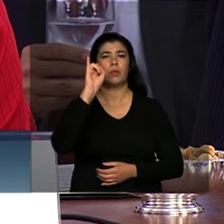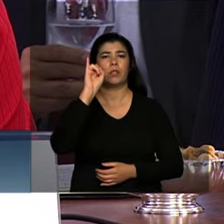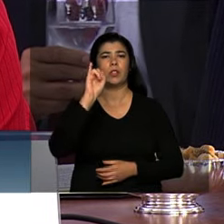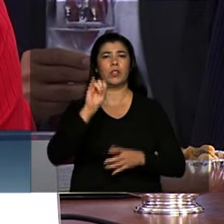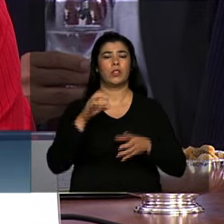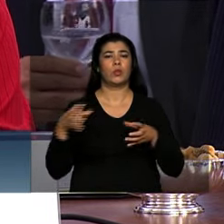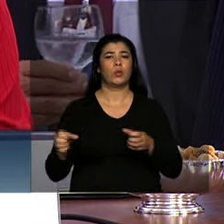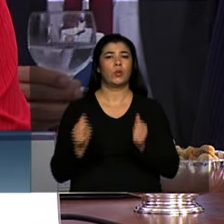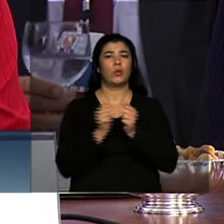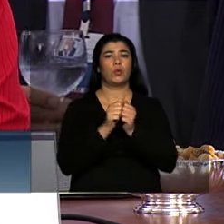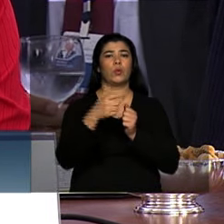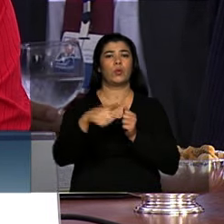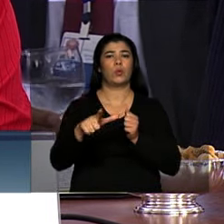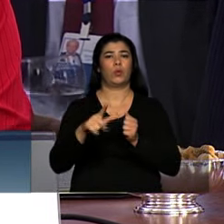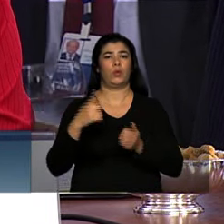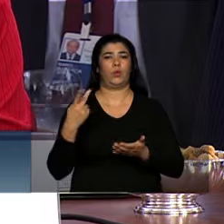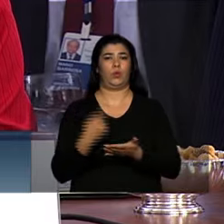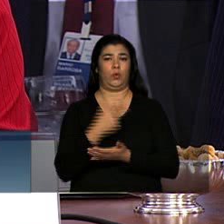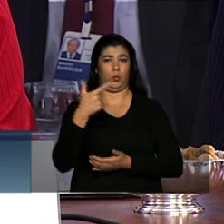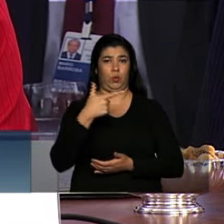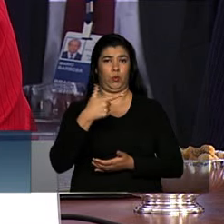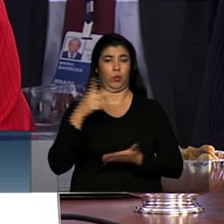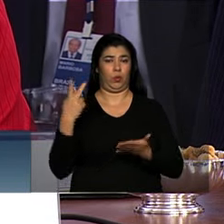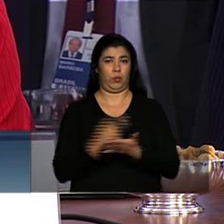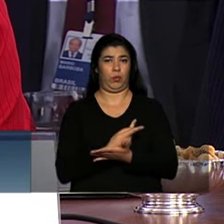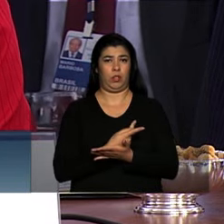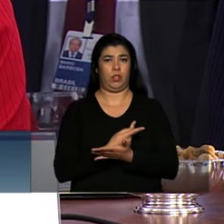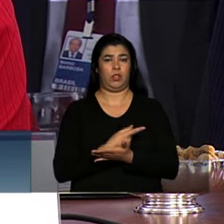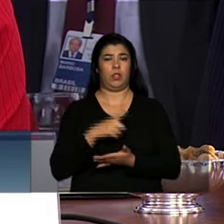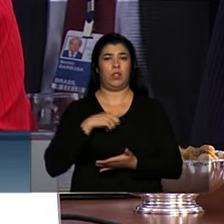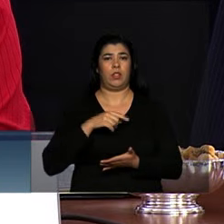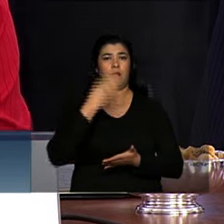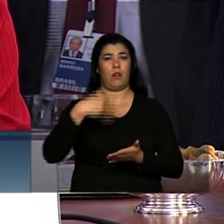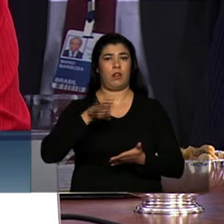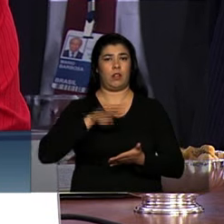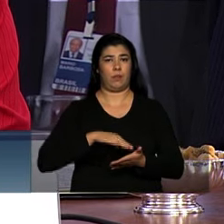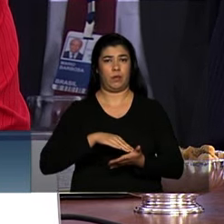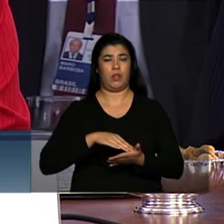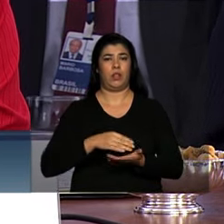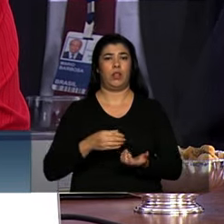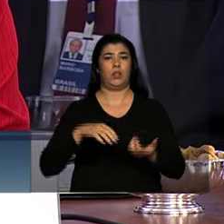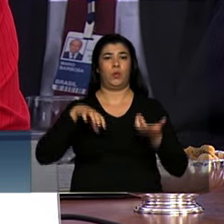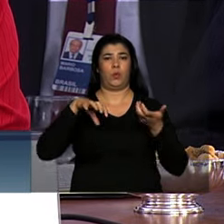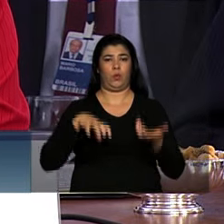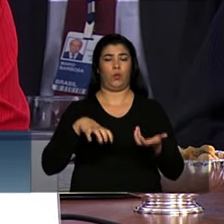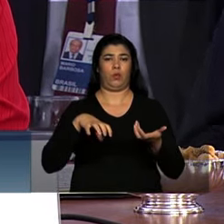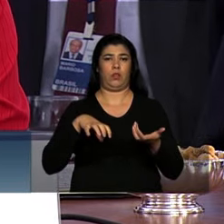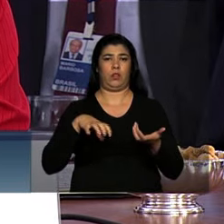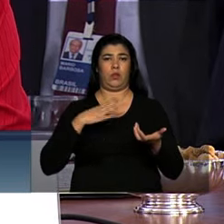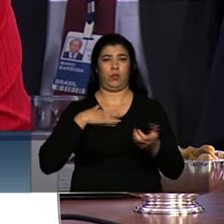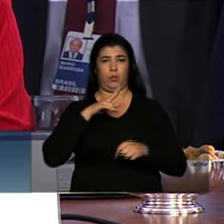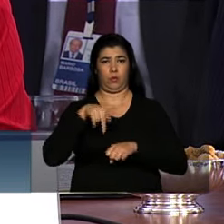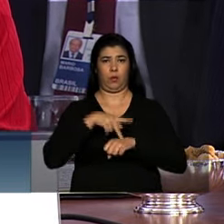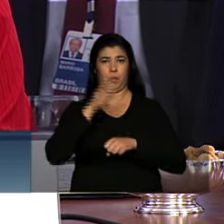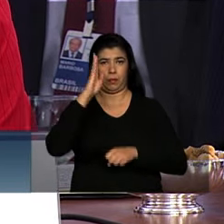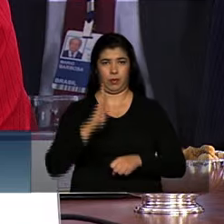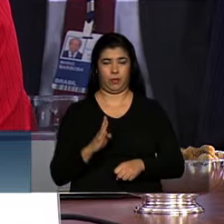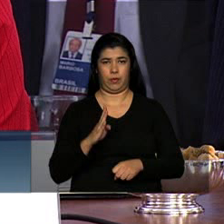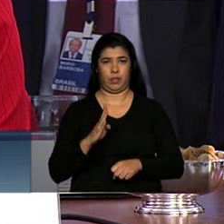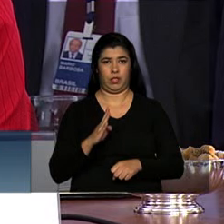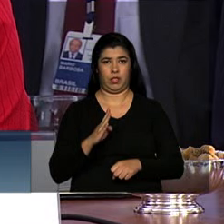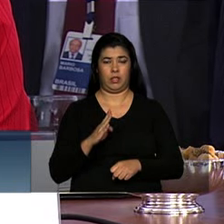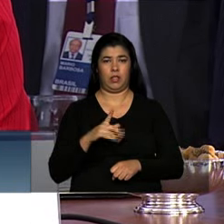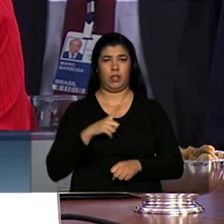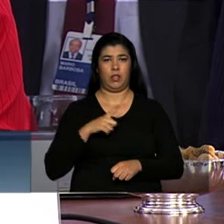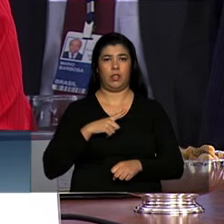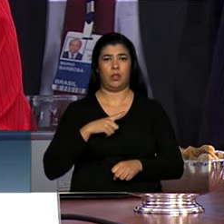dois eventos, que são a anulação pelo Congresso Nacional do meu país da